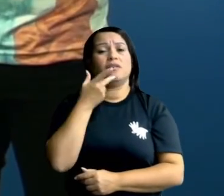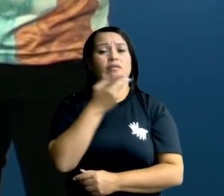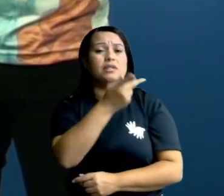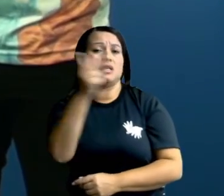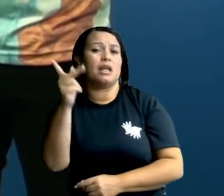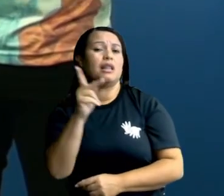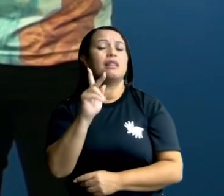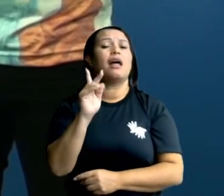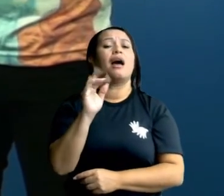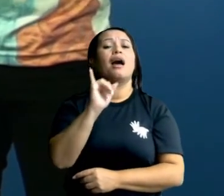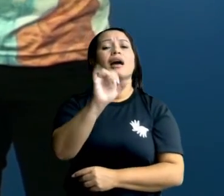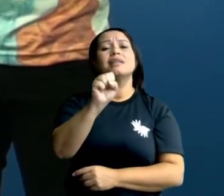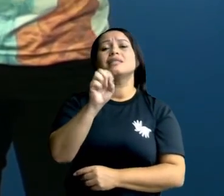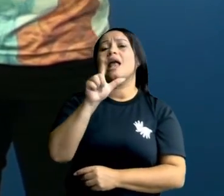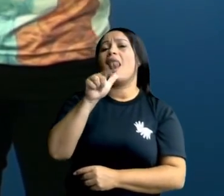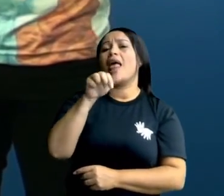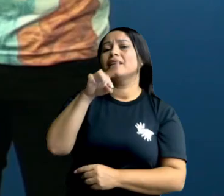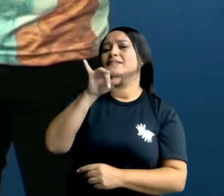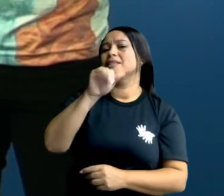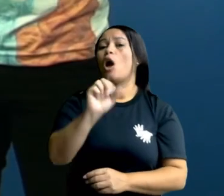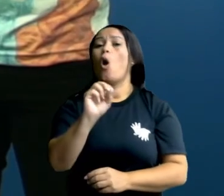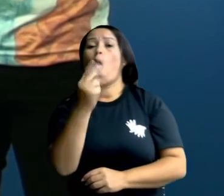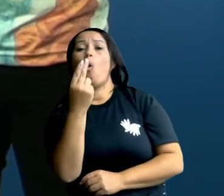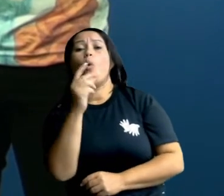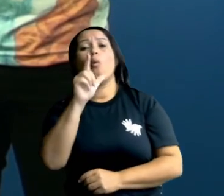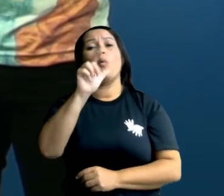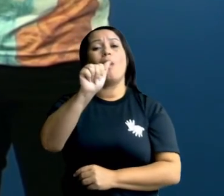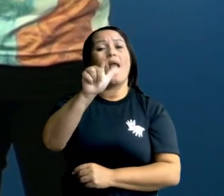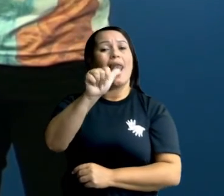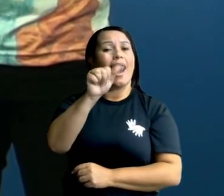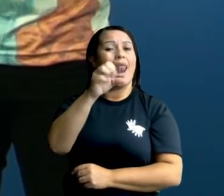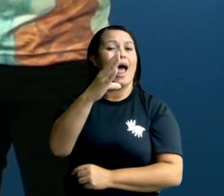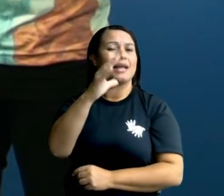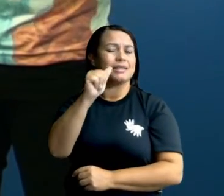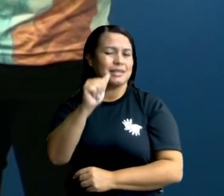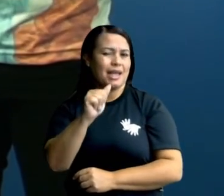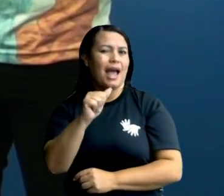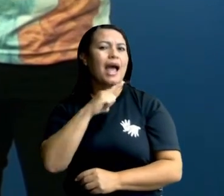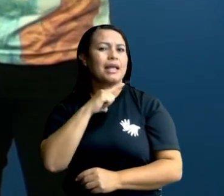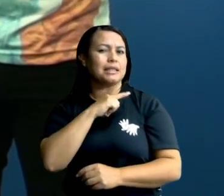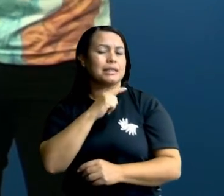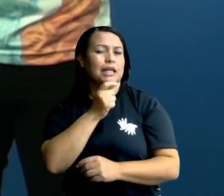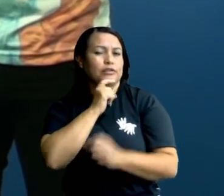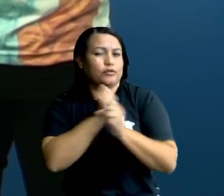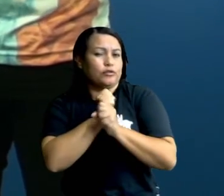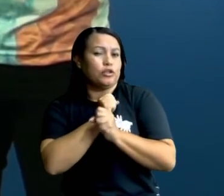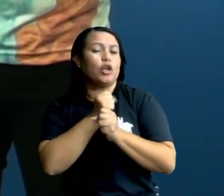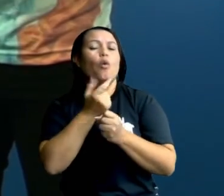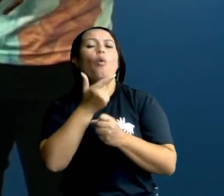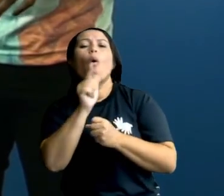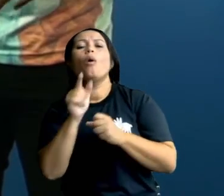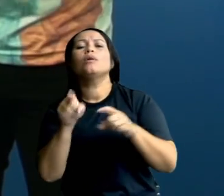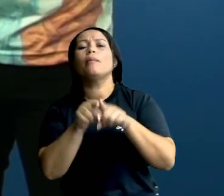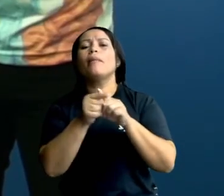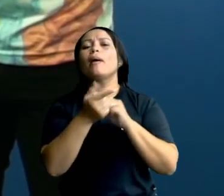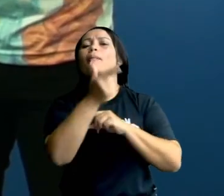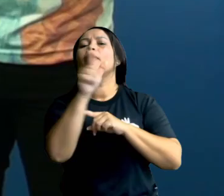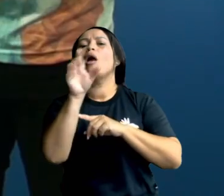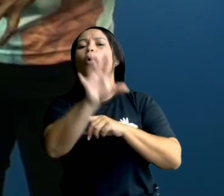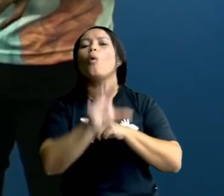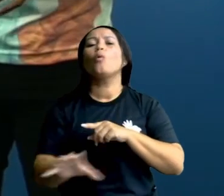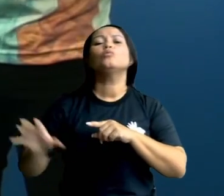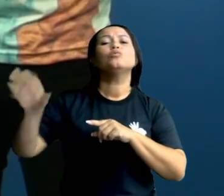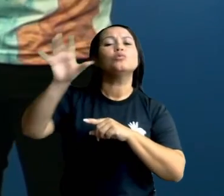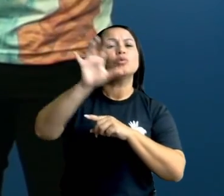Islândia, o Alasca, né, que ficam aí nos extremos norte do planeta, ou mesmo for para Atacama, a